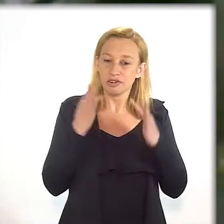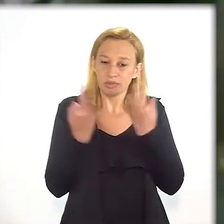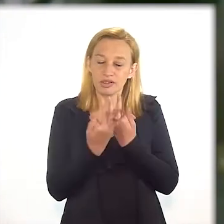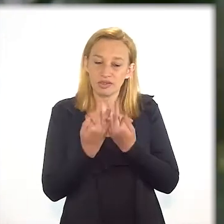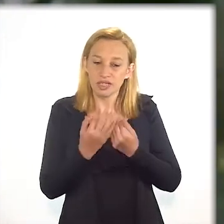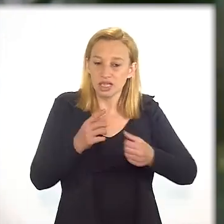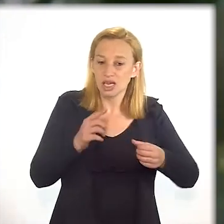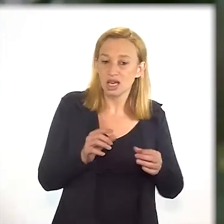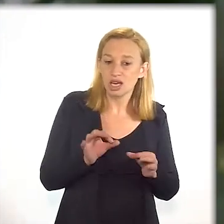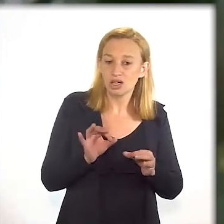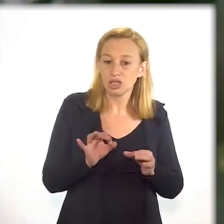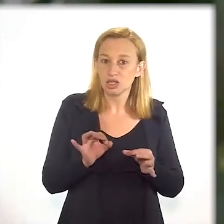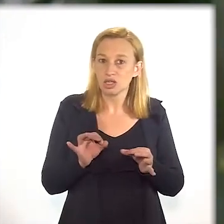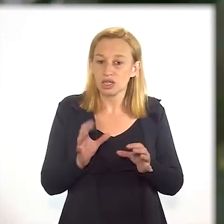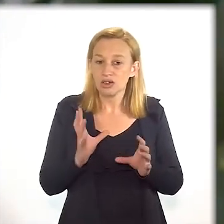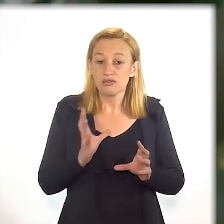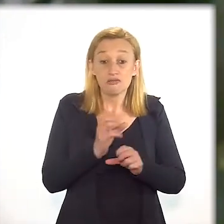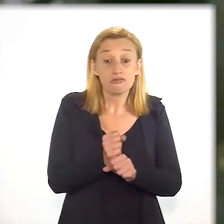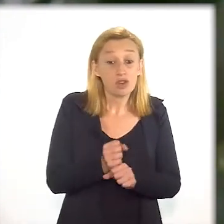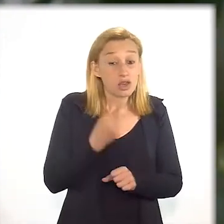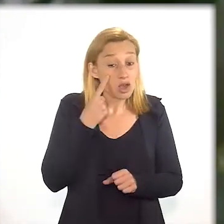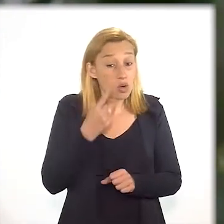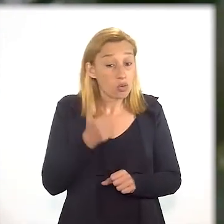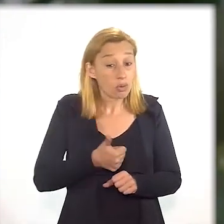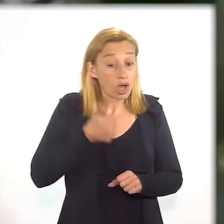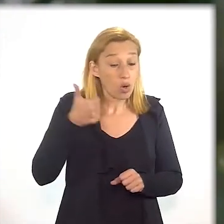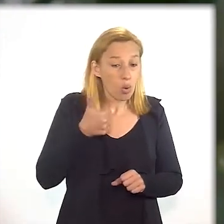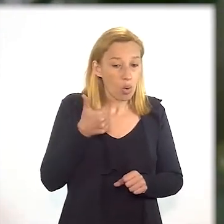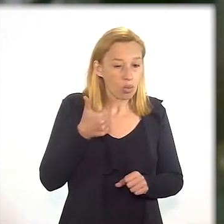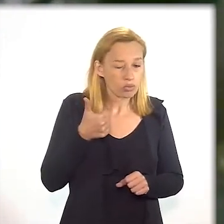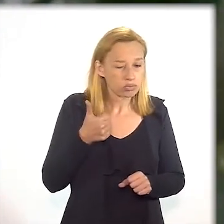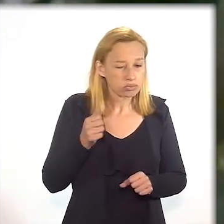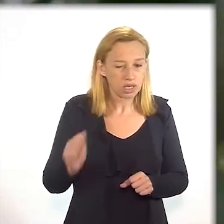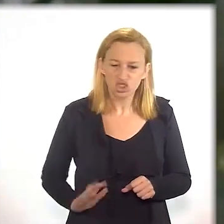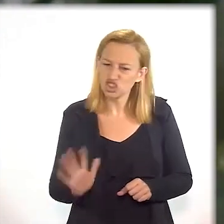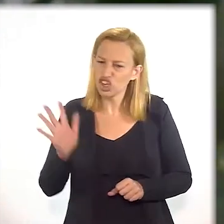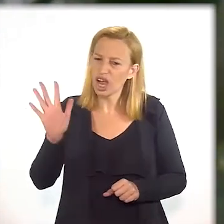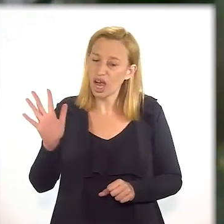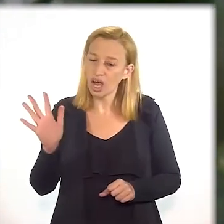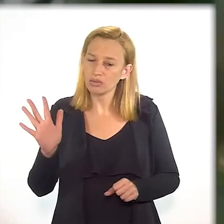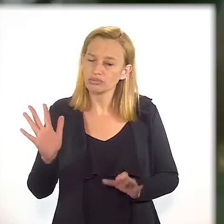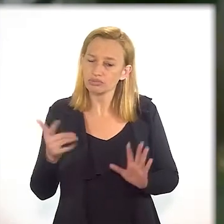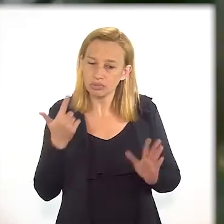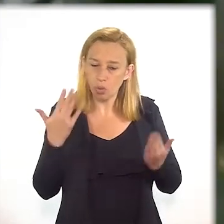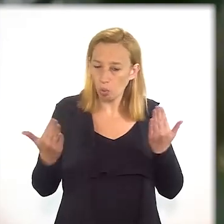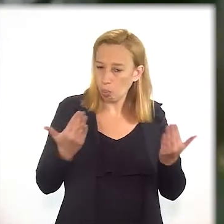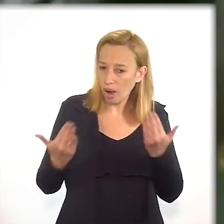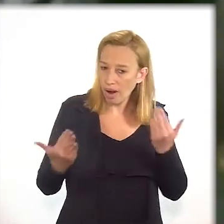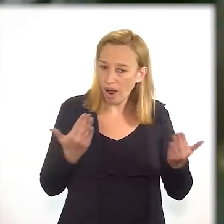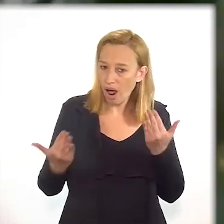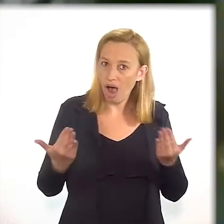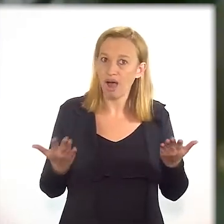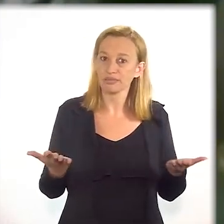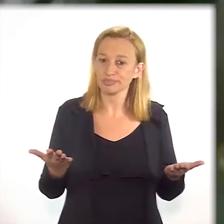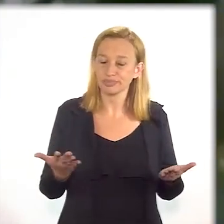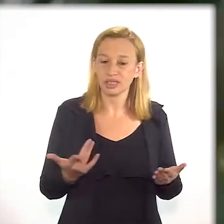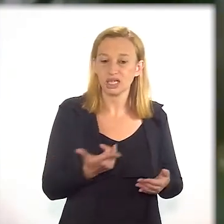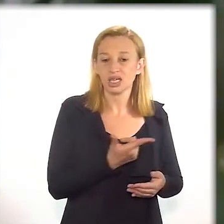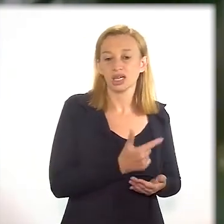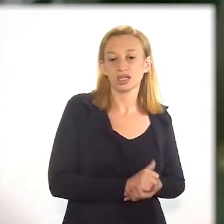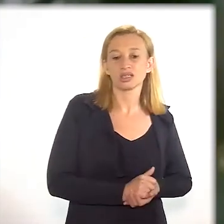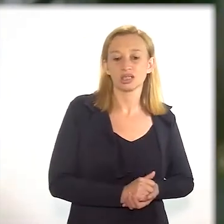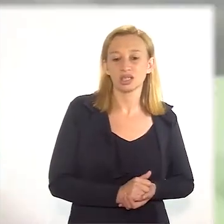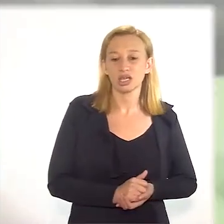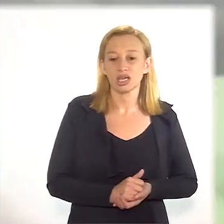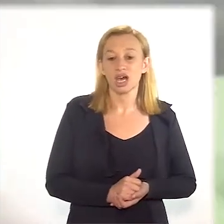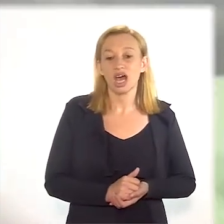custo-benefício, porque efetivamente um hambúrguer congelado custa centavos e o quilo da carne custa 20 e tantos reais. Então, não tem 20 e tantos reais,